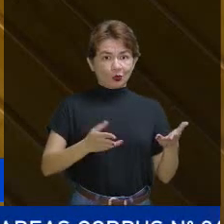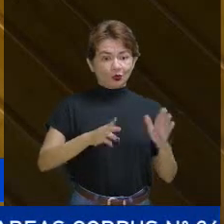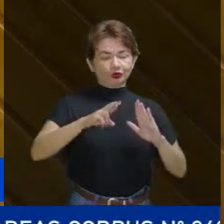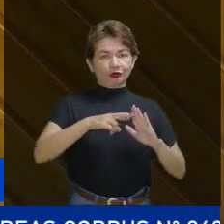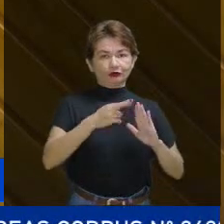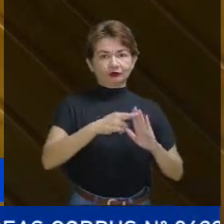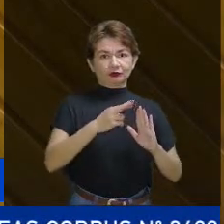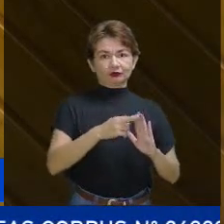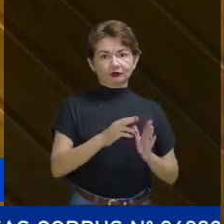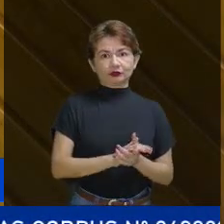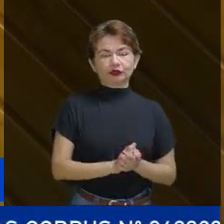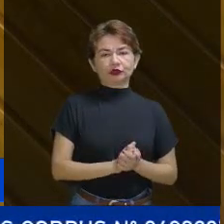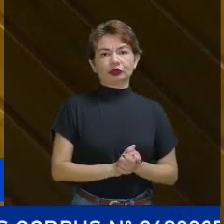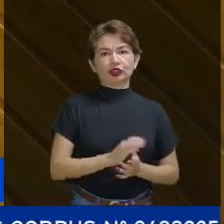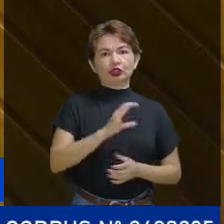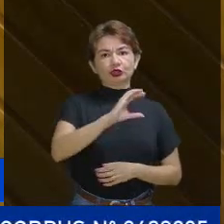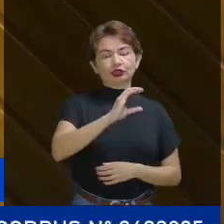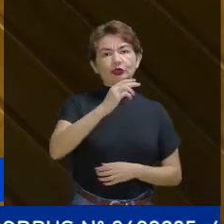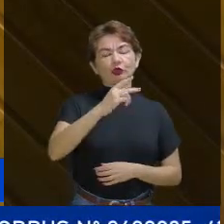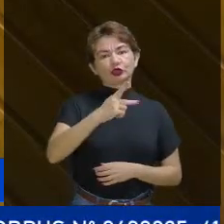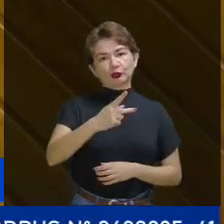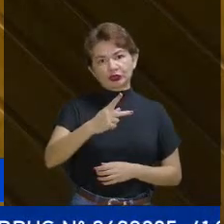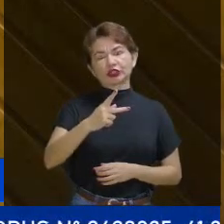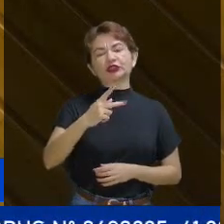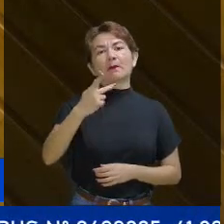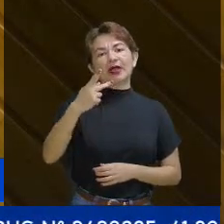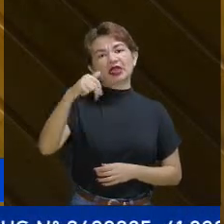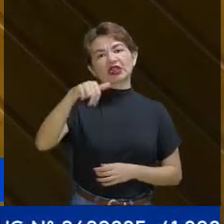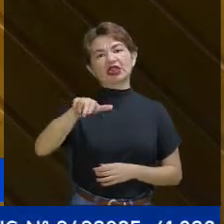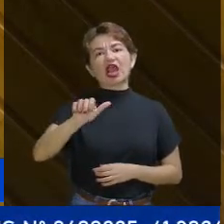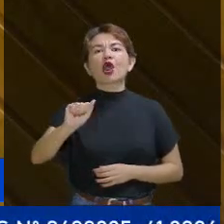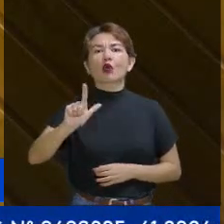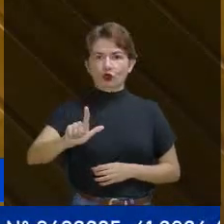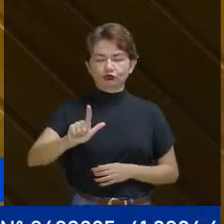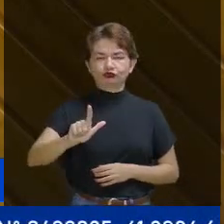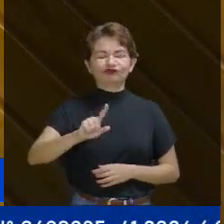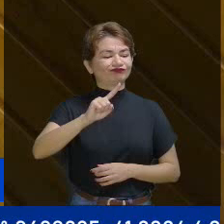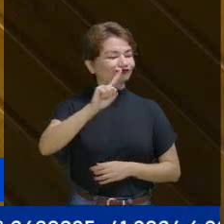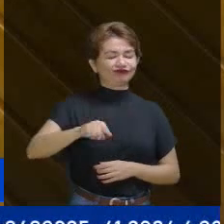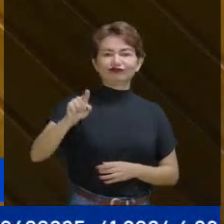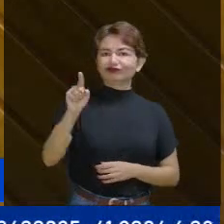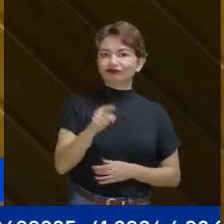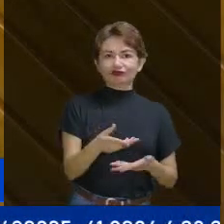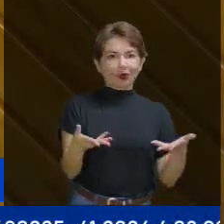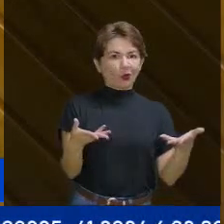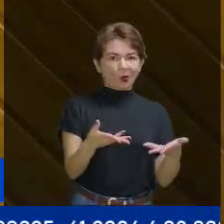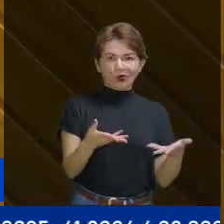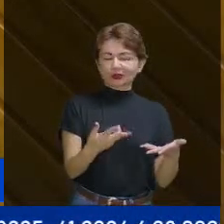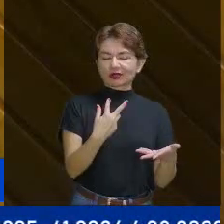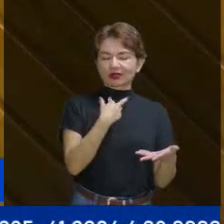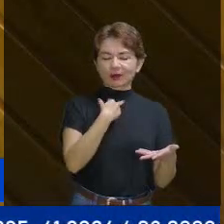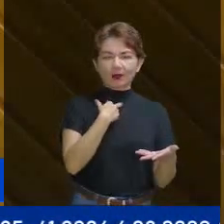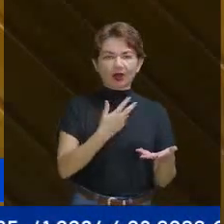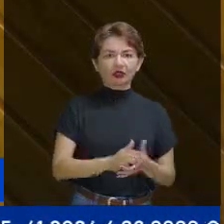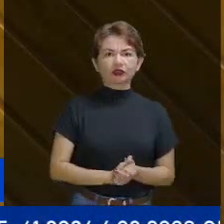hoje o artigo 3º do Código de Processo Penal, dentro do juiz de garantias que foi estabelecido pelo